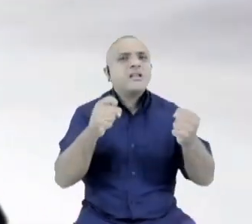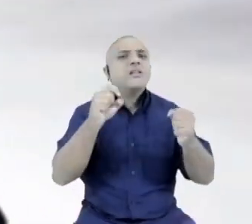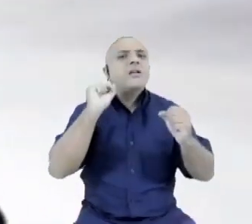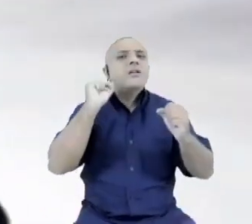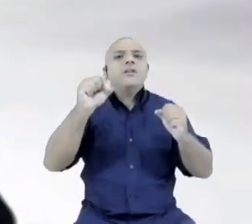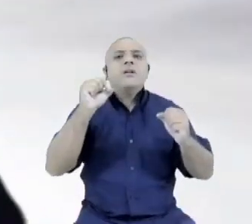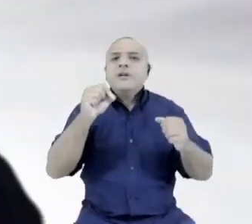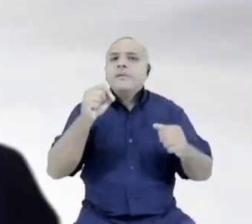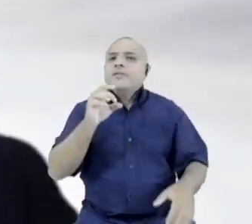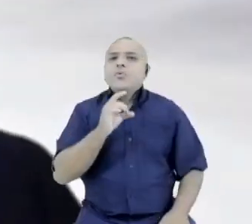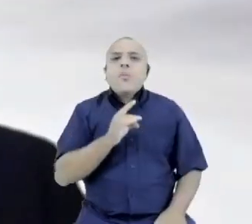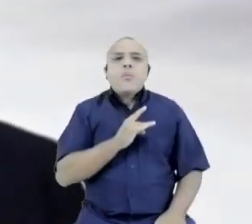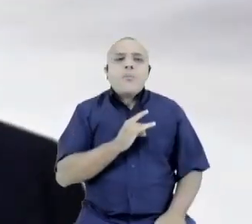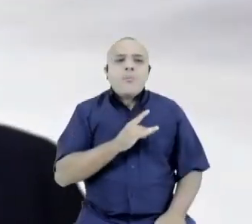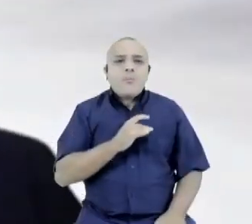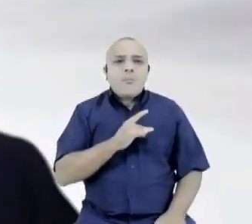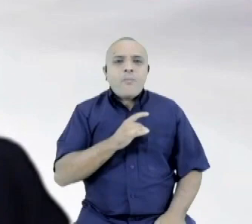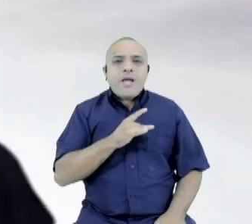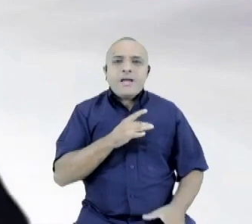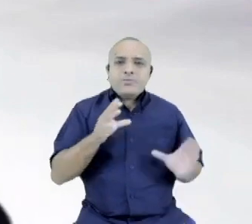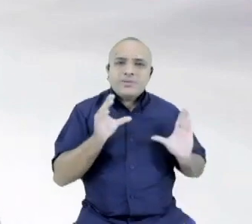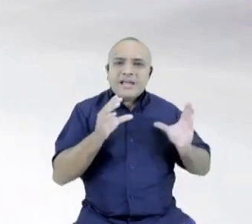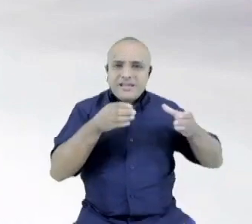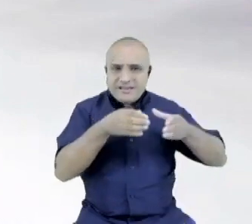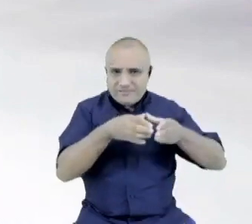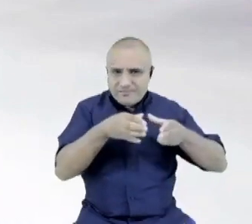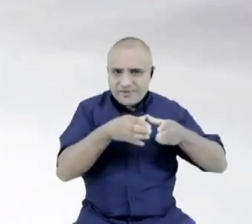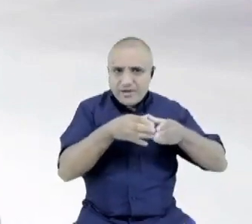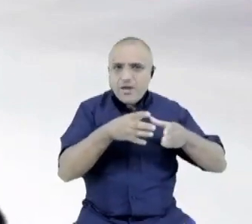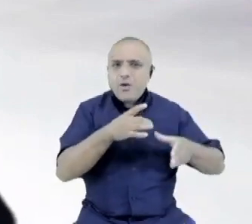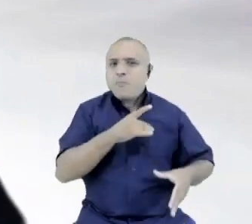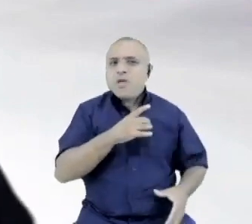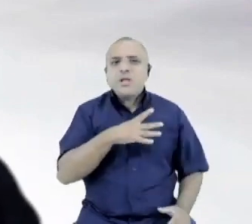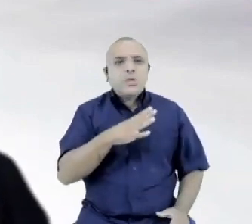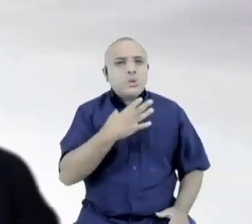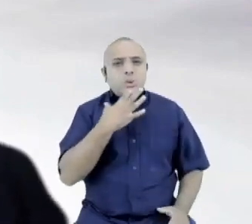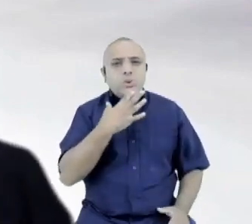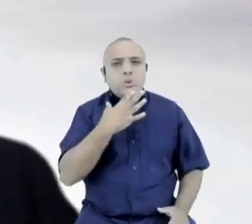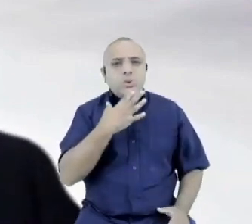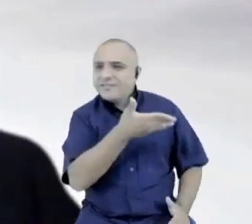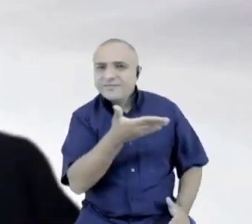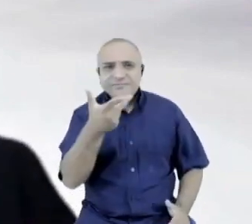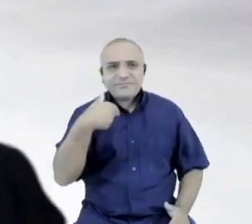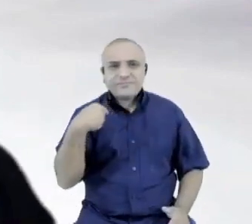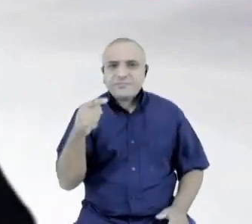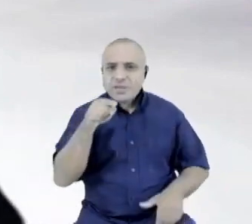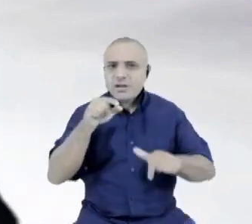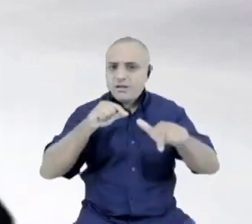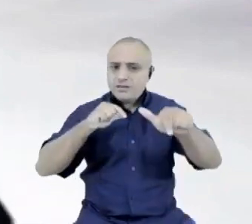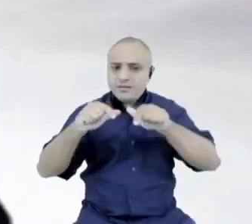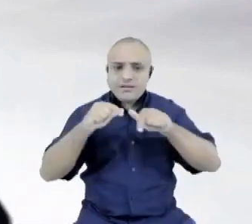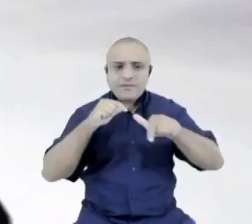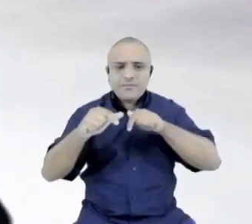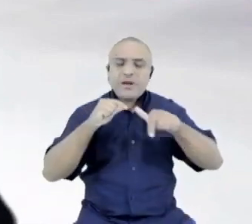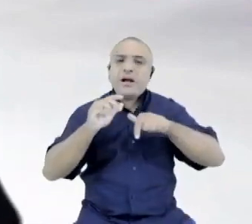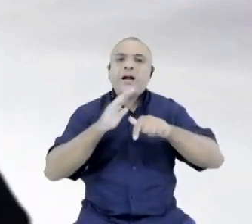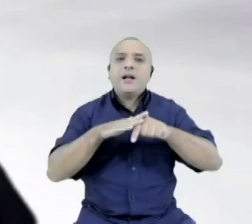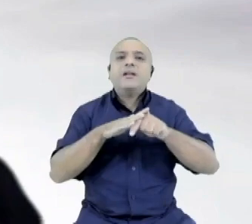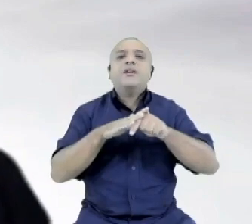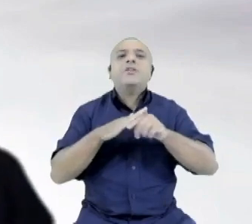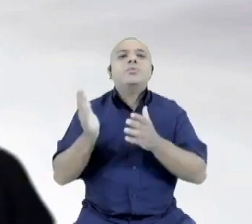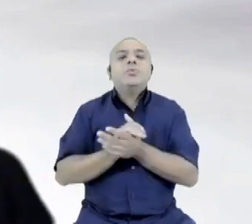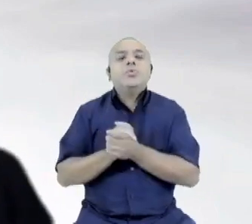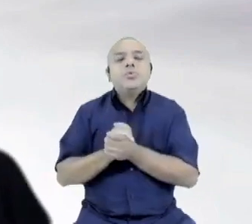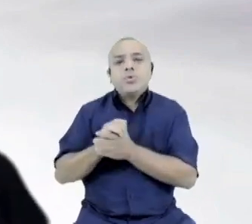mas um medo da equipe, tá? Medo do desconhecido. Quando você trabalha mudar do analógico para o